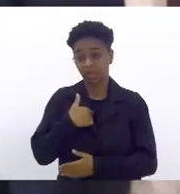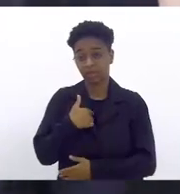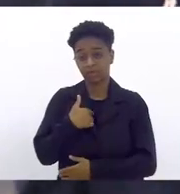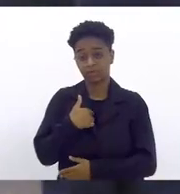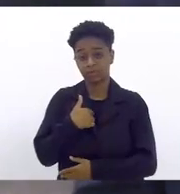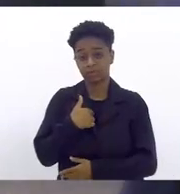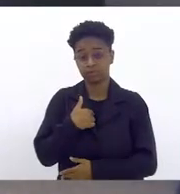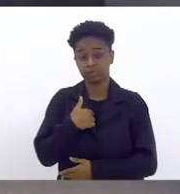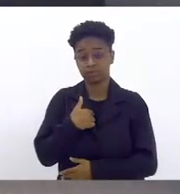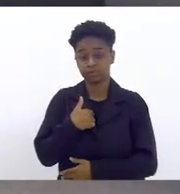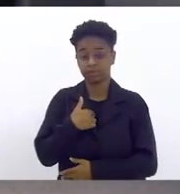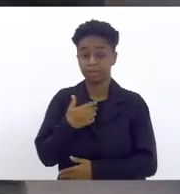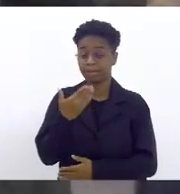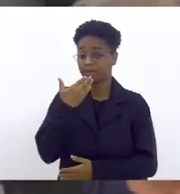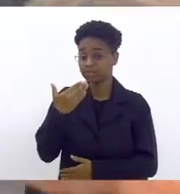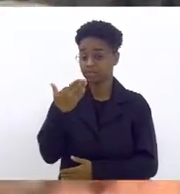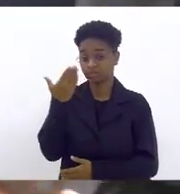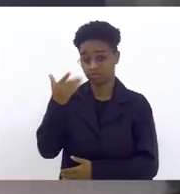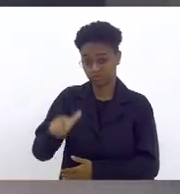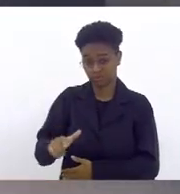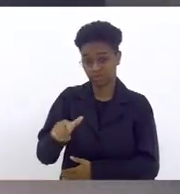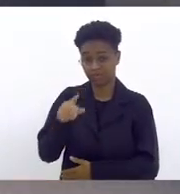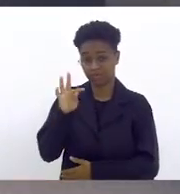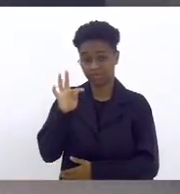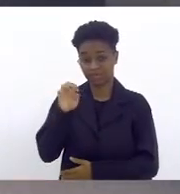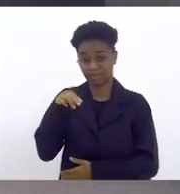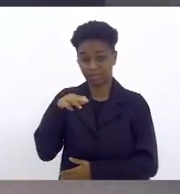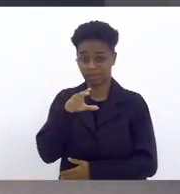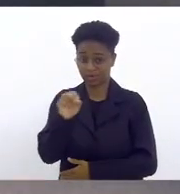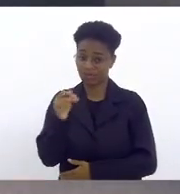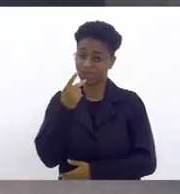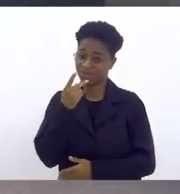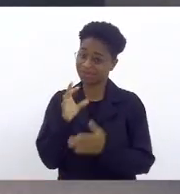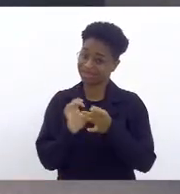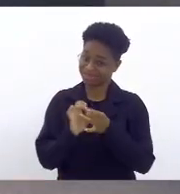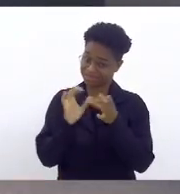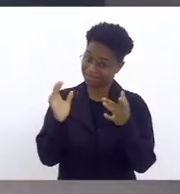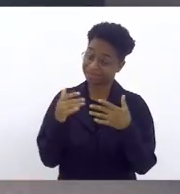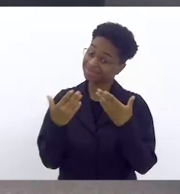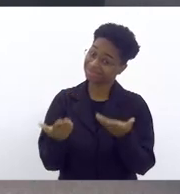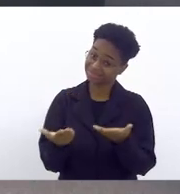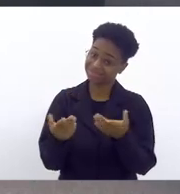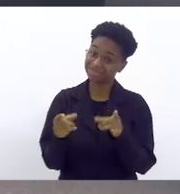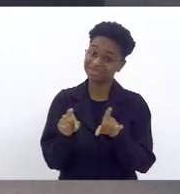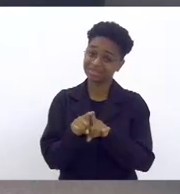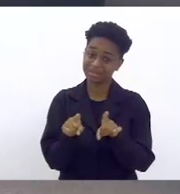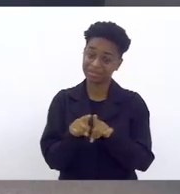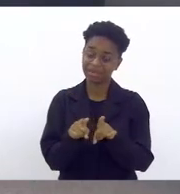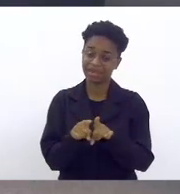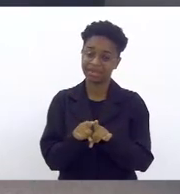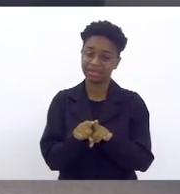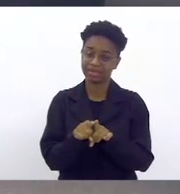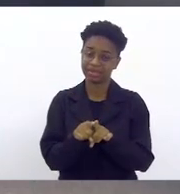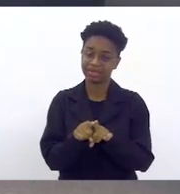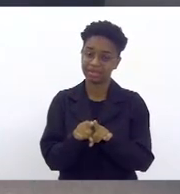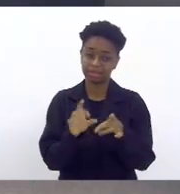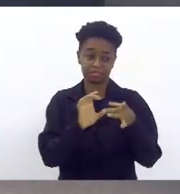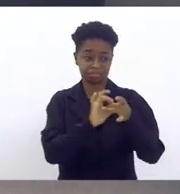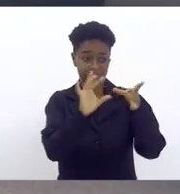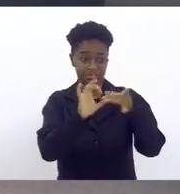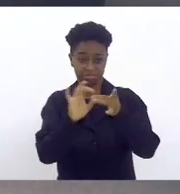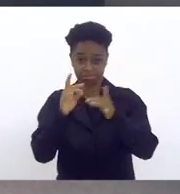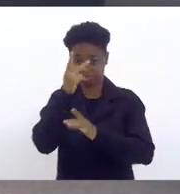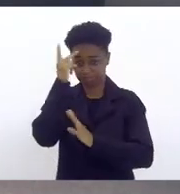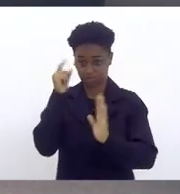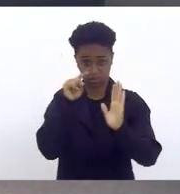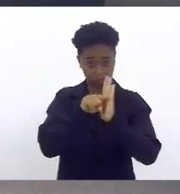do administra temporal né já que ele se colocou à disposição e abrir também para perguntas não